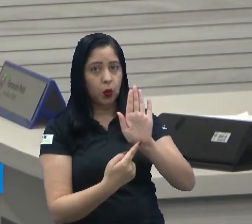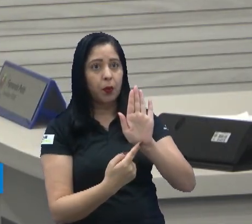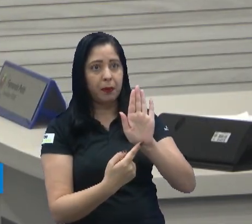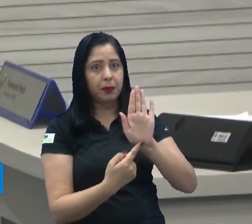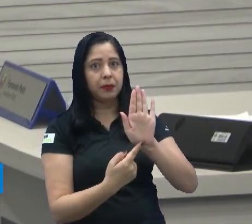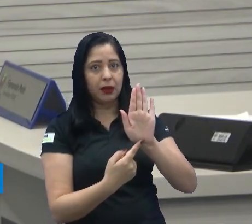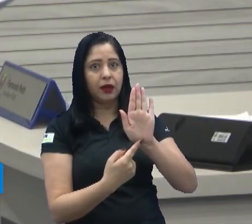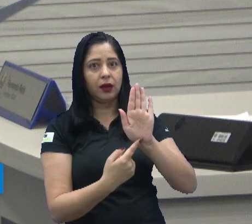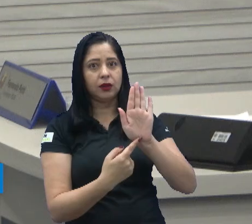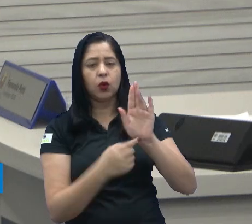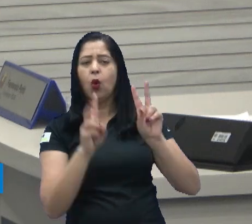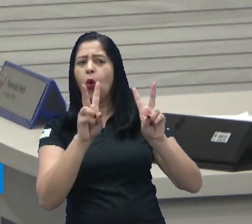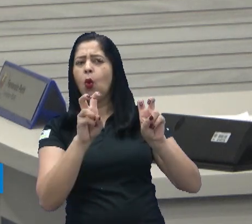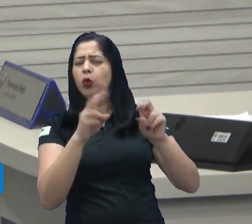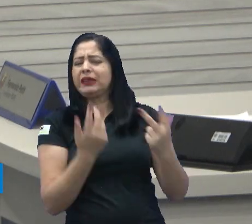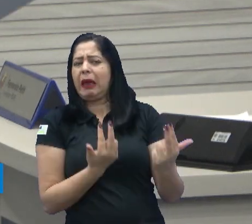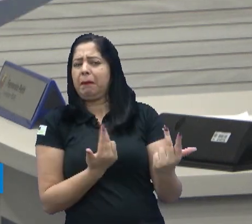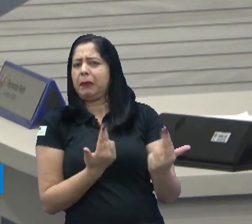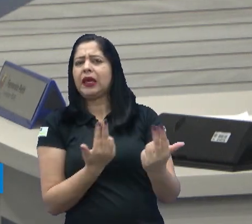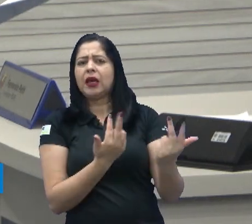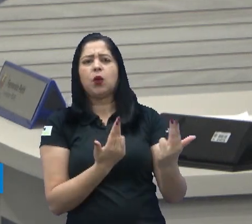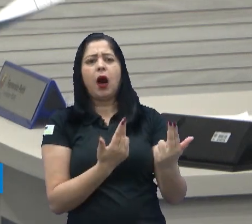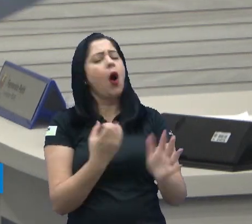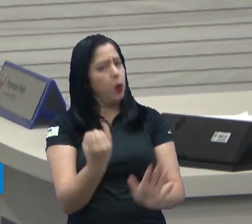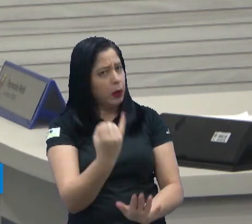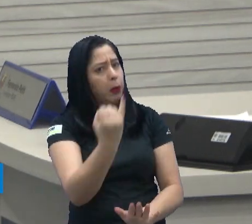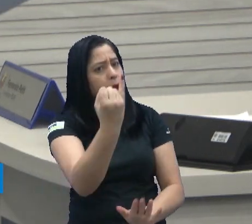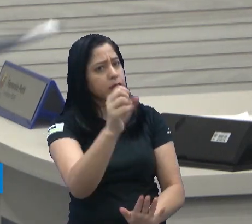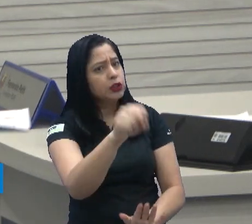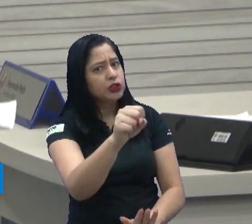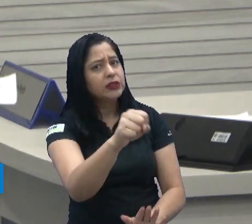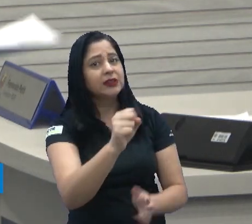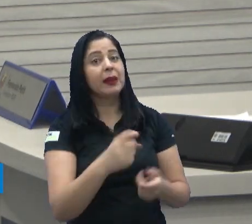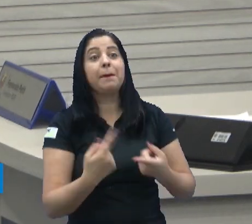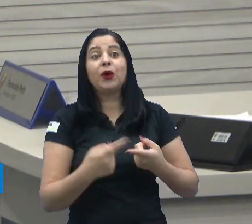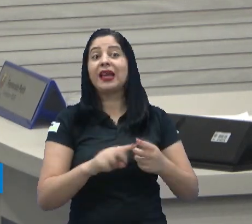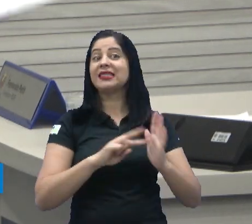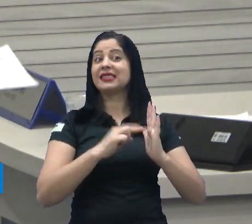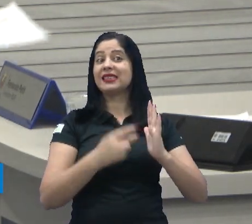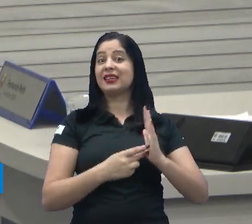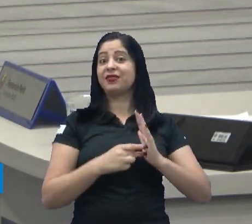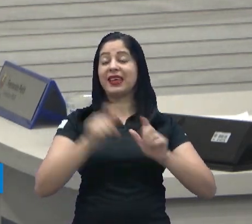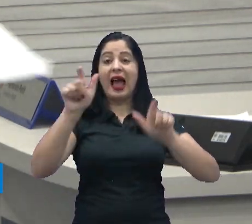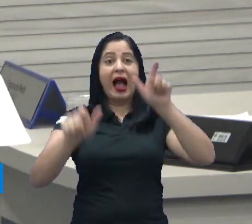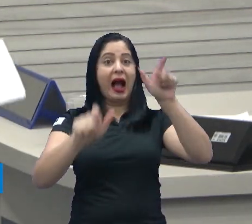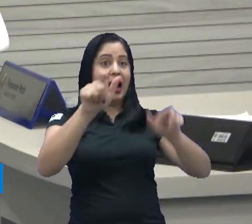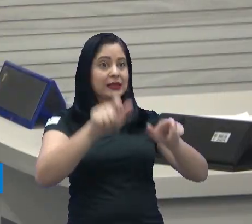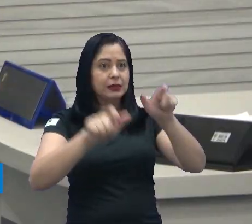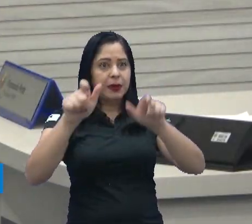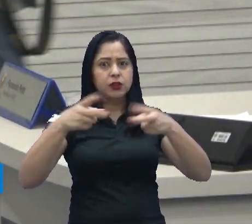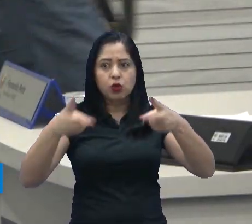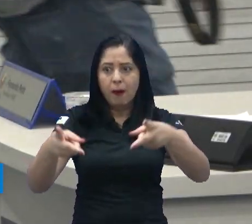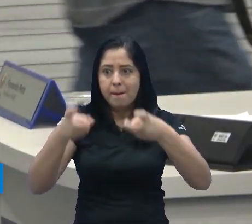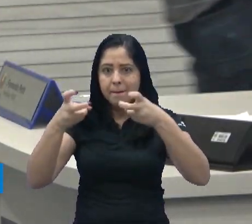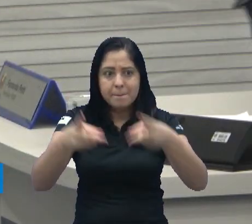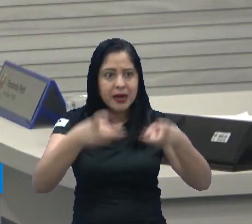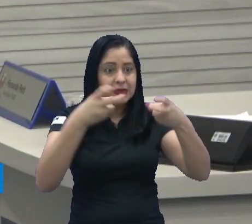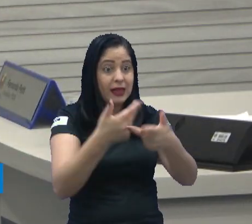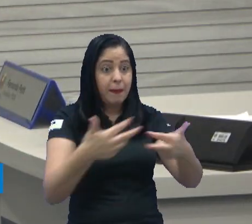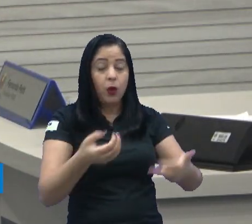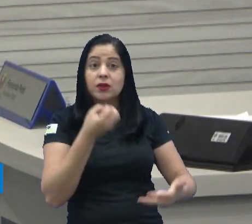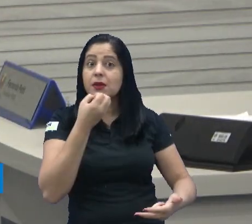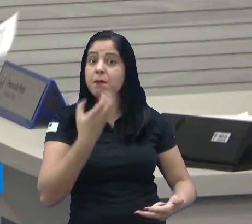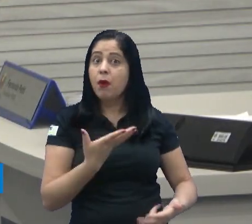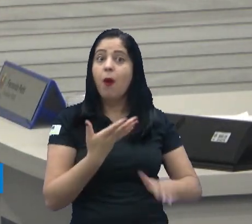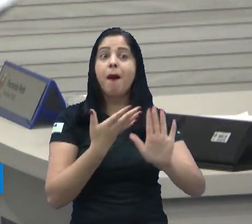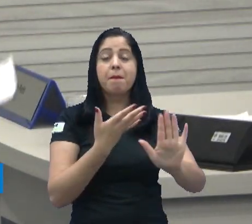no mesmo teor. Isso é importantíssimo, ou seja, são pessoas que estão observando as coisas boas da nossa cidade, mas